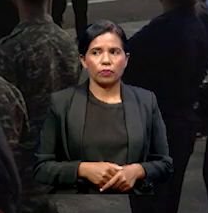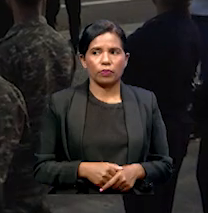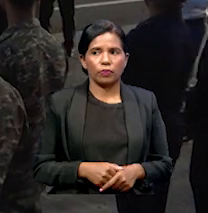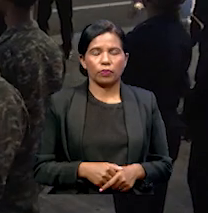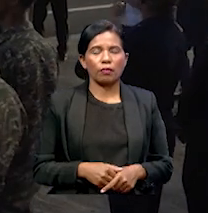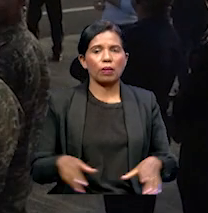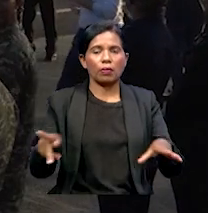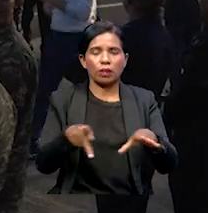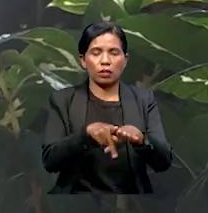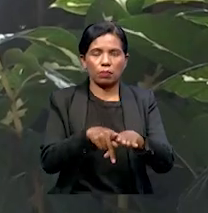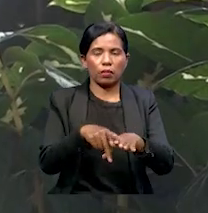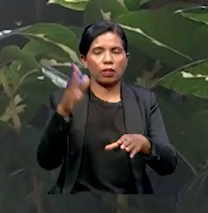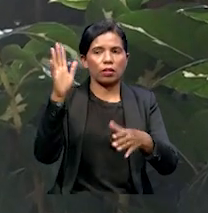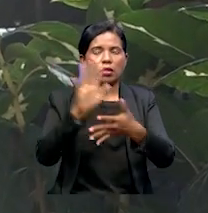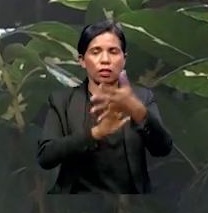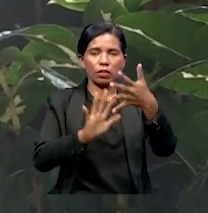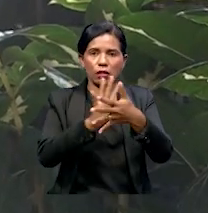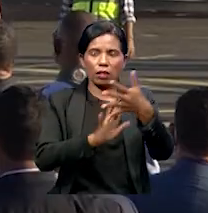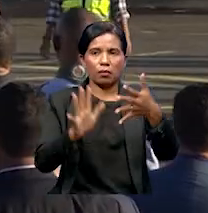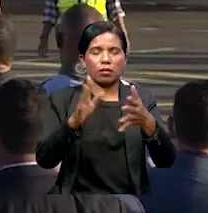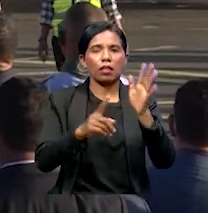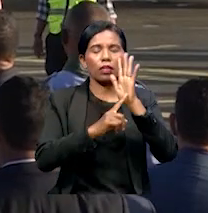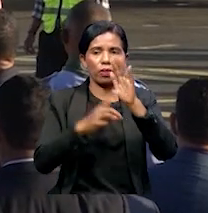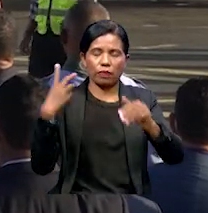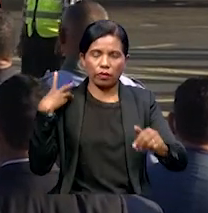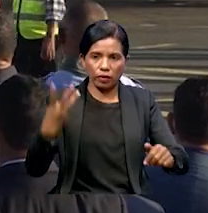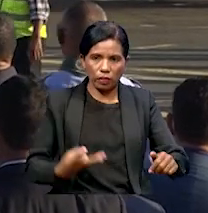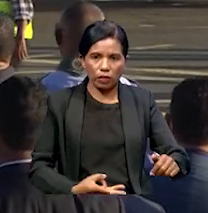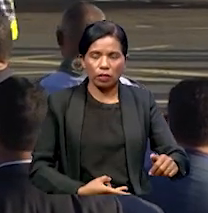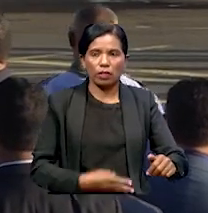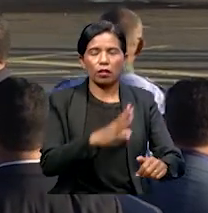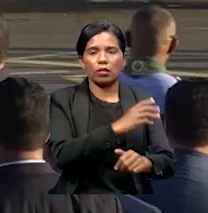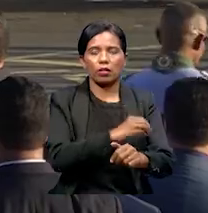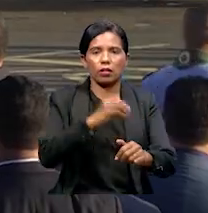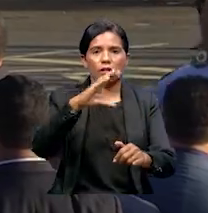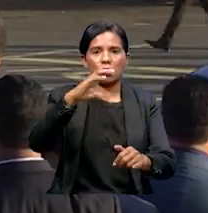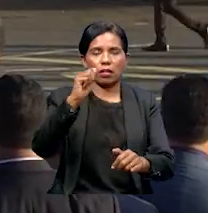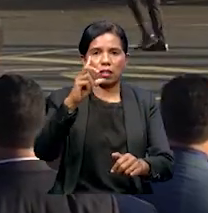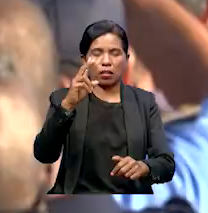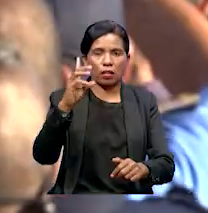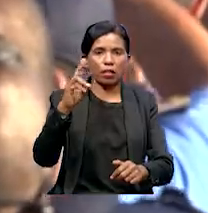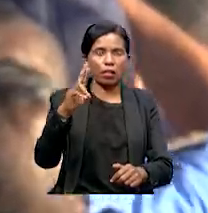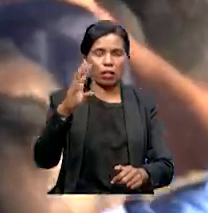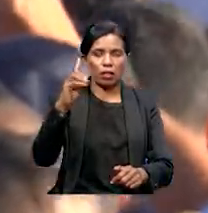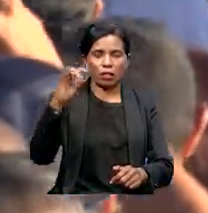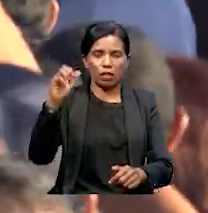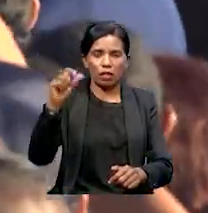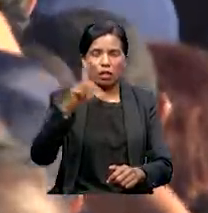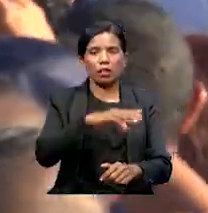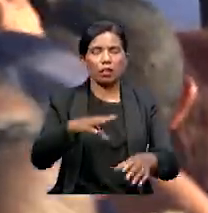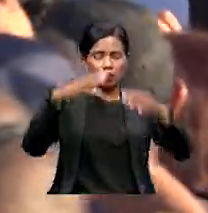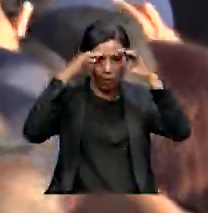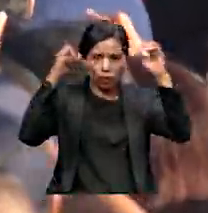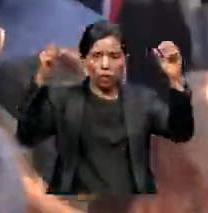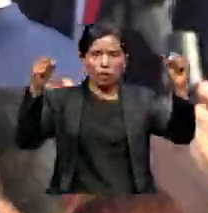Marca presença e cerimônia recepção no Hato Bem-vindo, Badom Virgílio Carreal do Carmo da Silva SDB, Macanesan, Presidente da